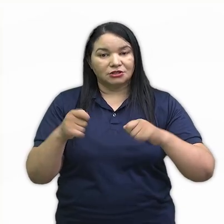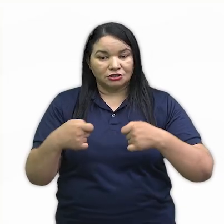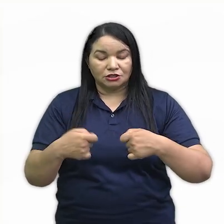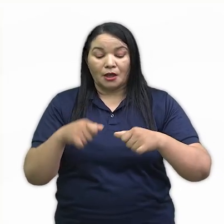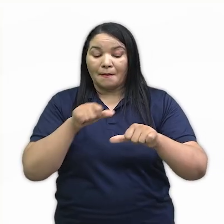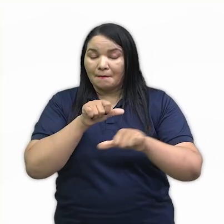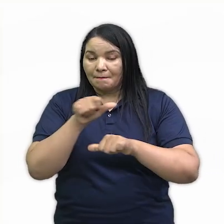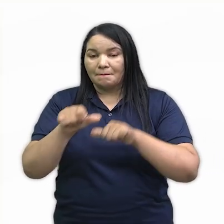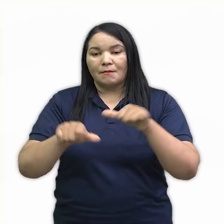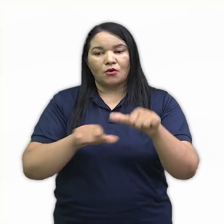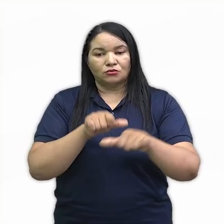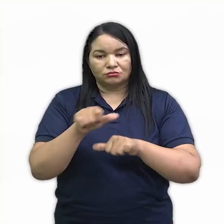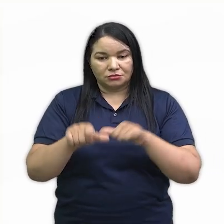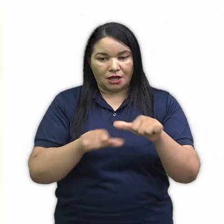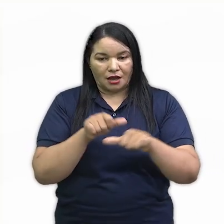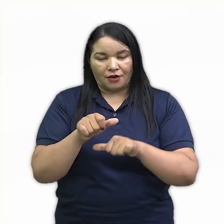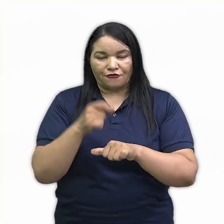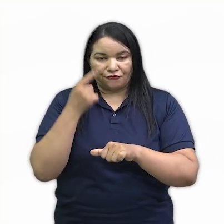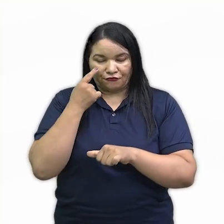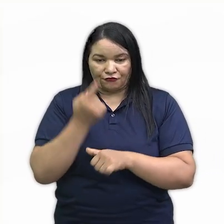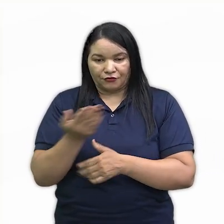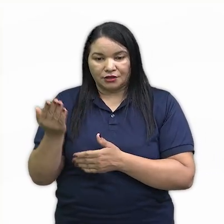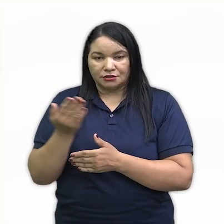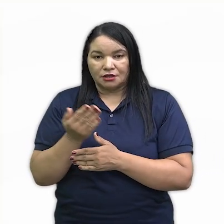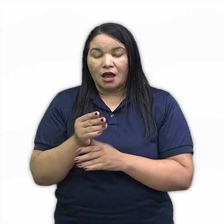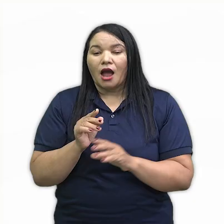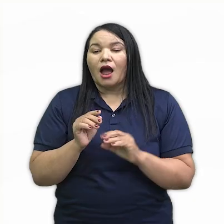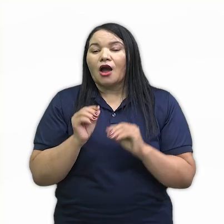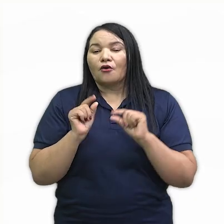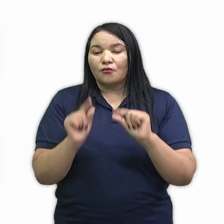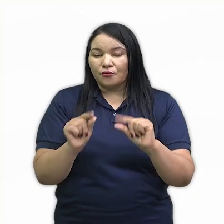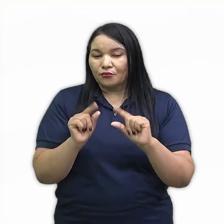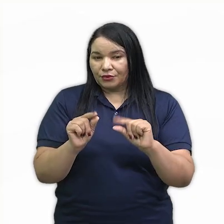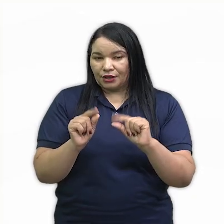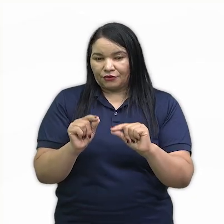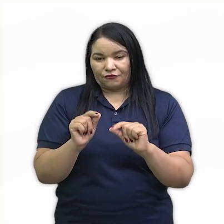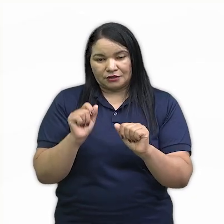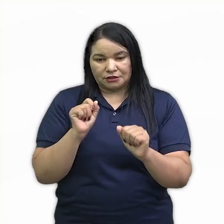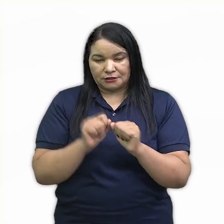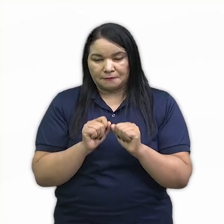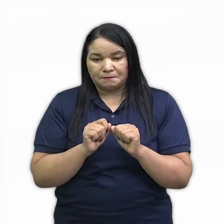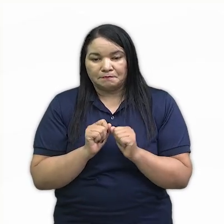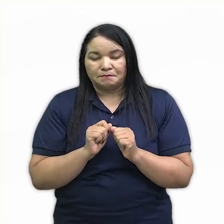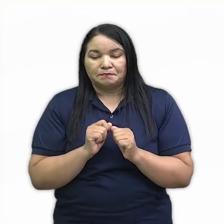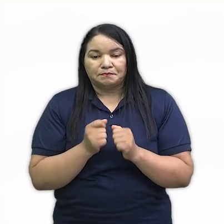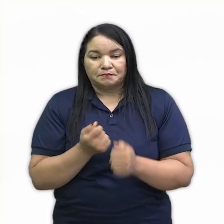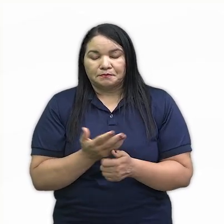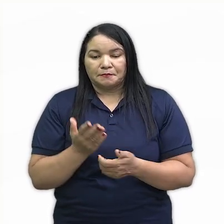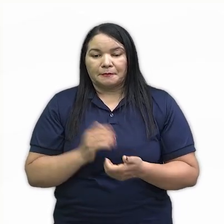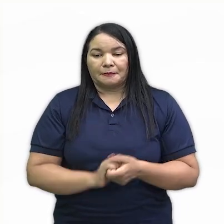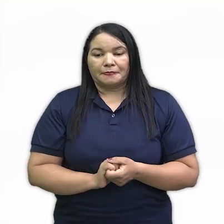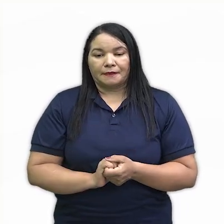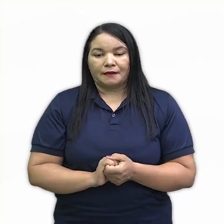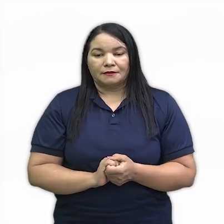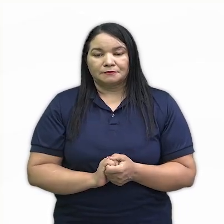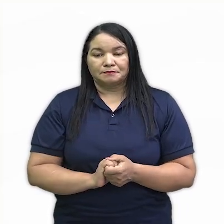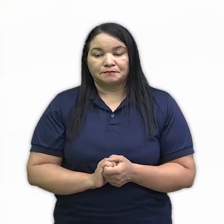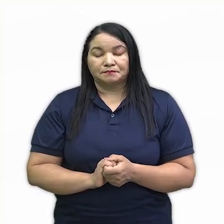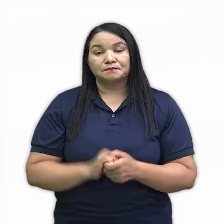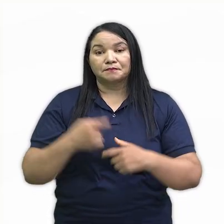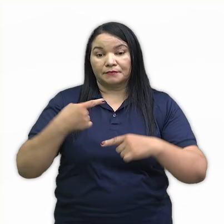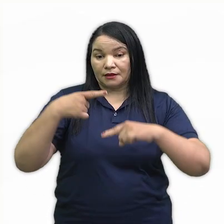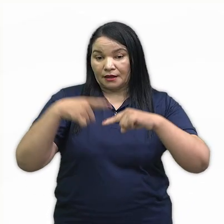nossa operação. Então, a gente vai ter que pegar o nosso elemento,